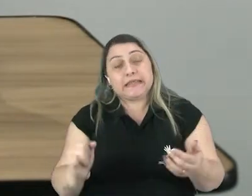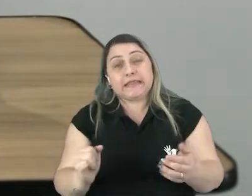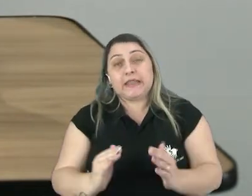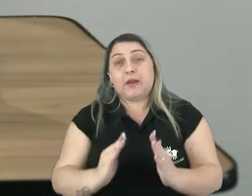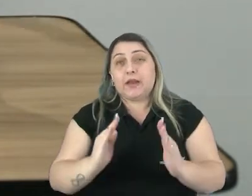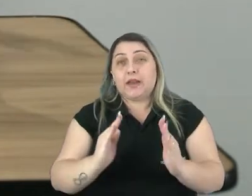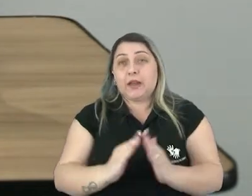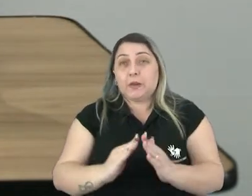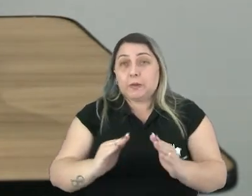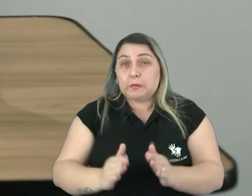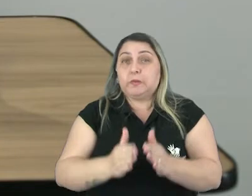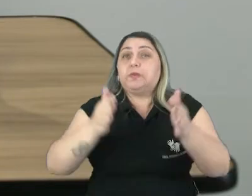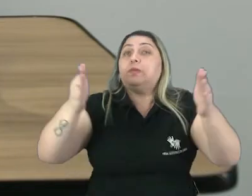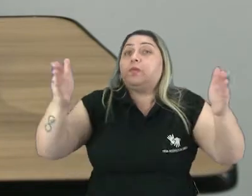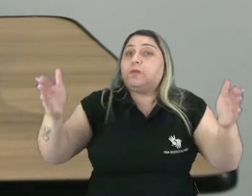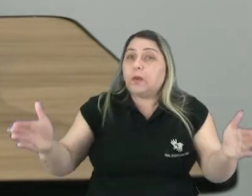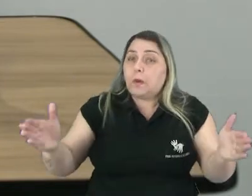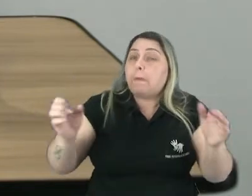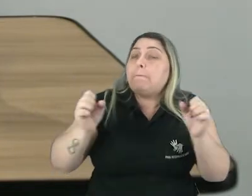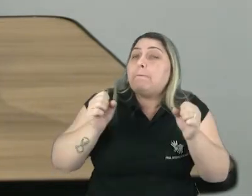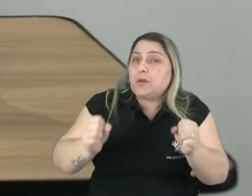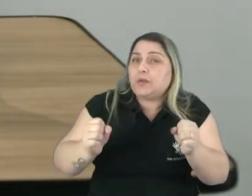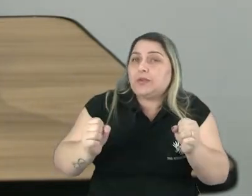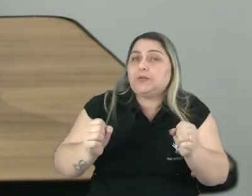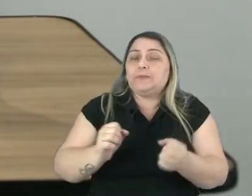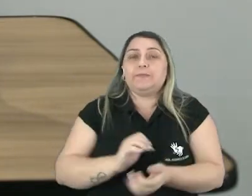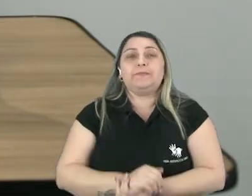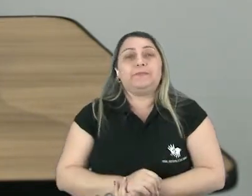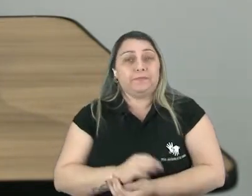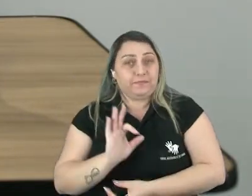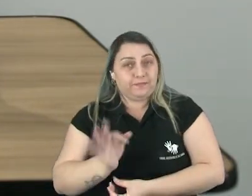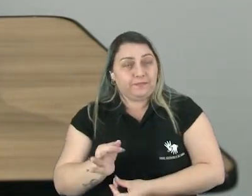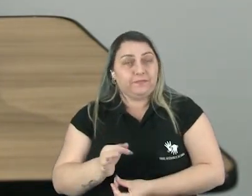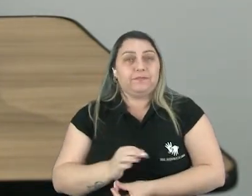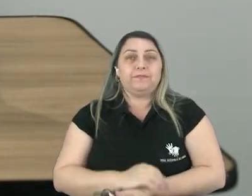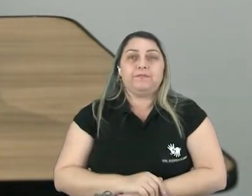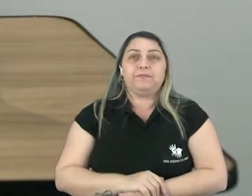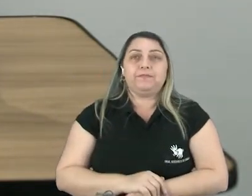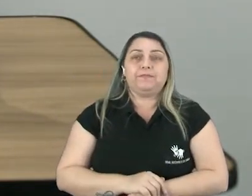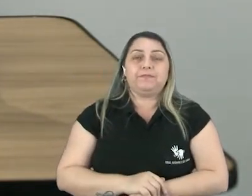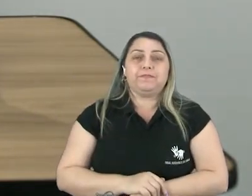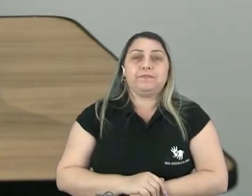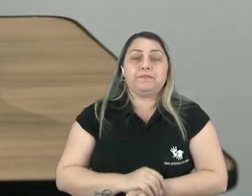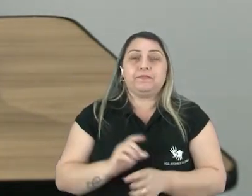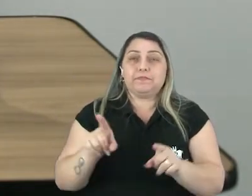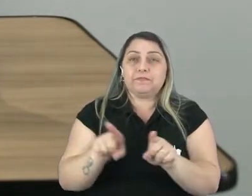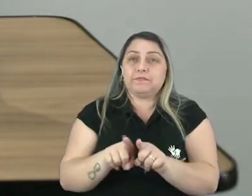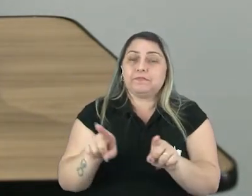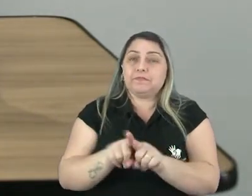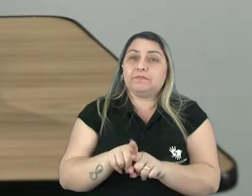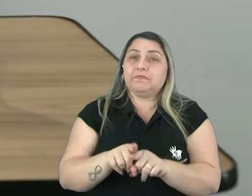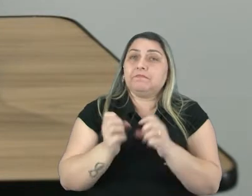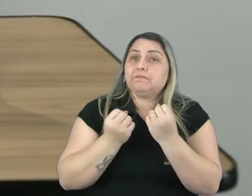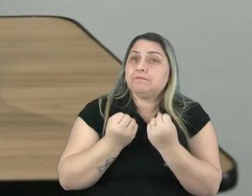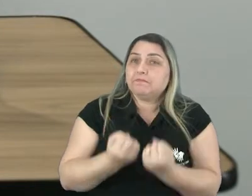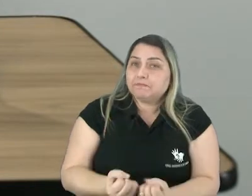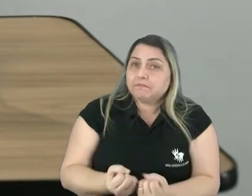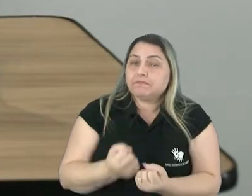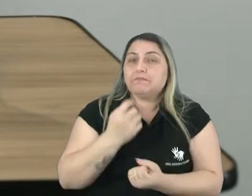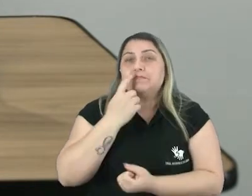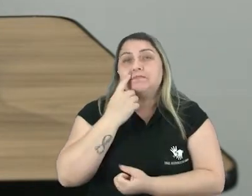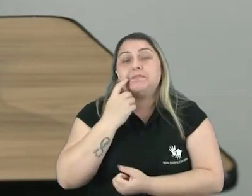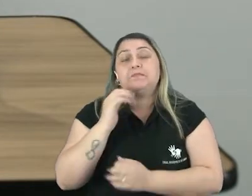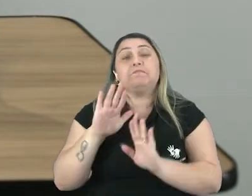casa enorme, bem grande, significa que ela vai caber, certo? E sem falar que ela pesa, em